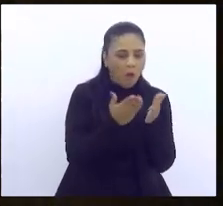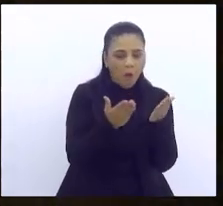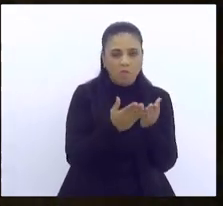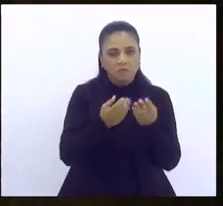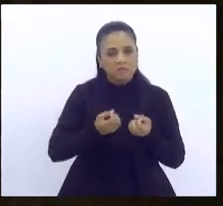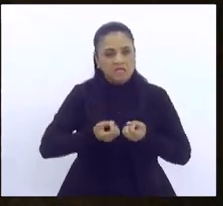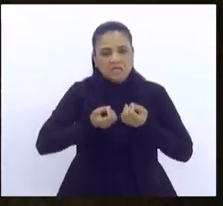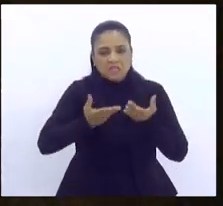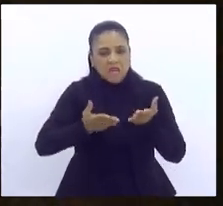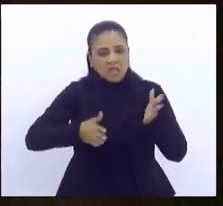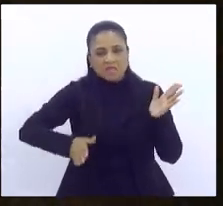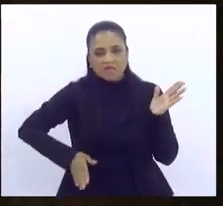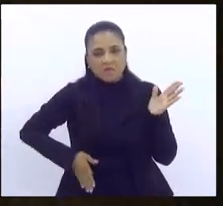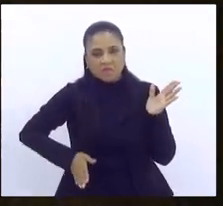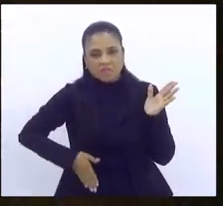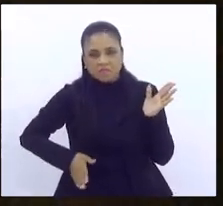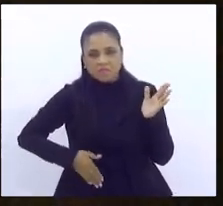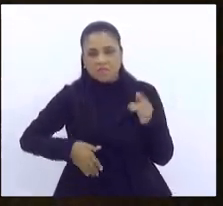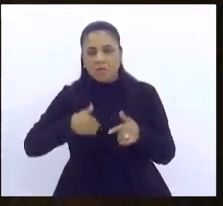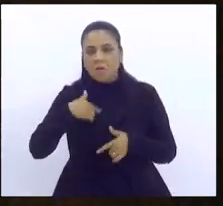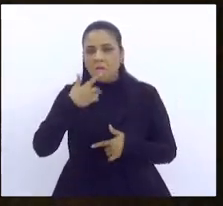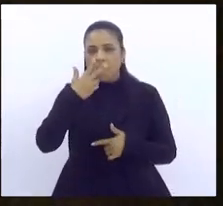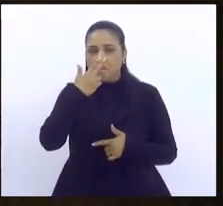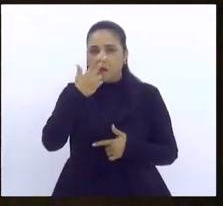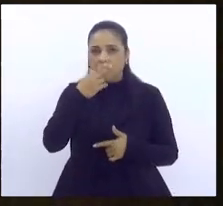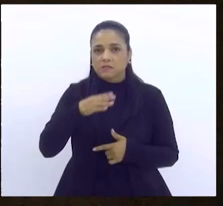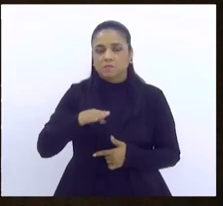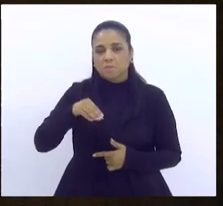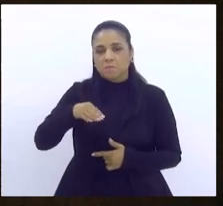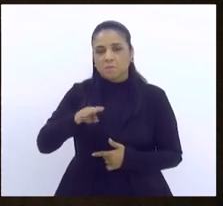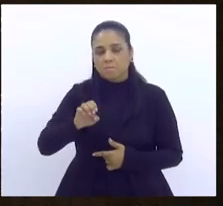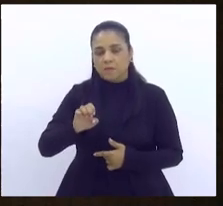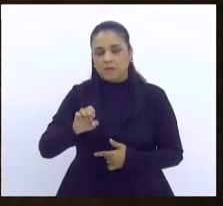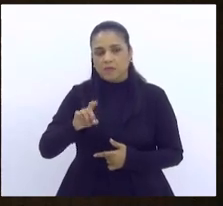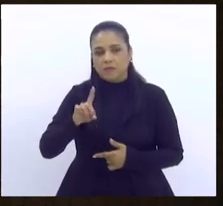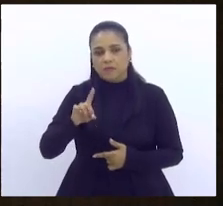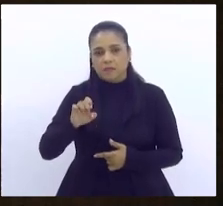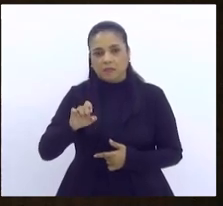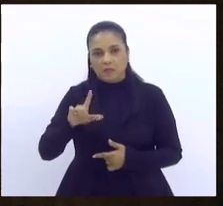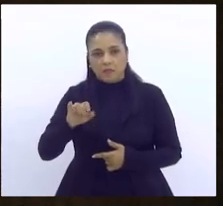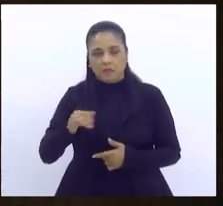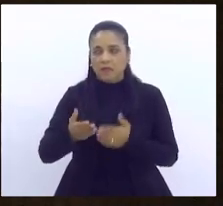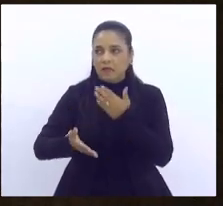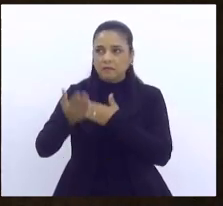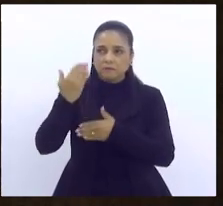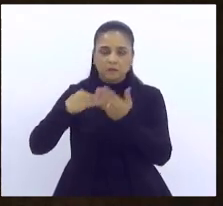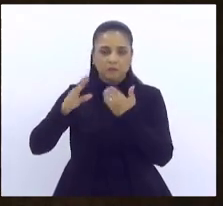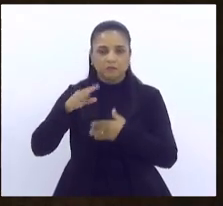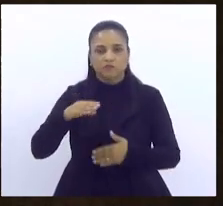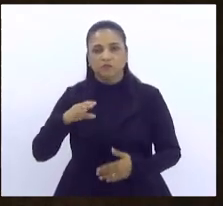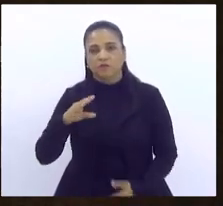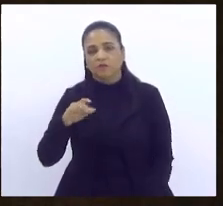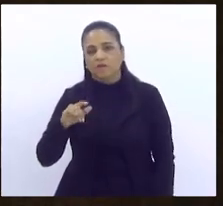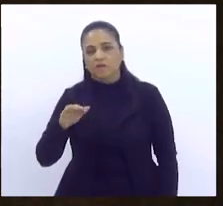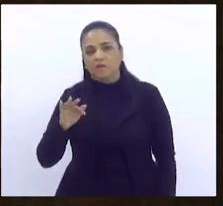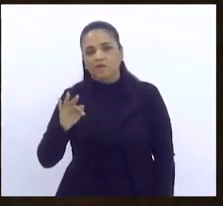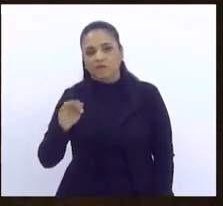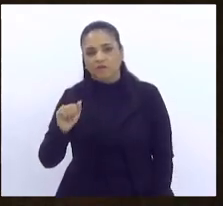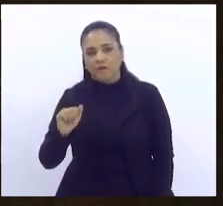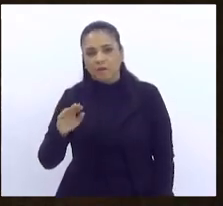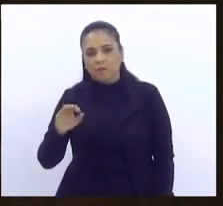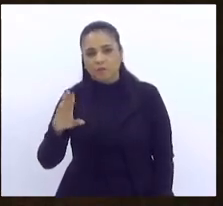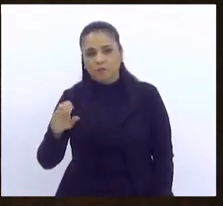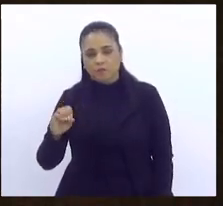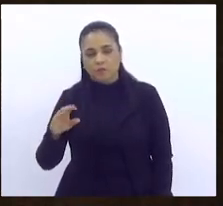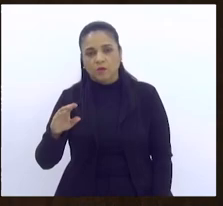entregues. Isso está parecendo Medellín nos tempos do Pablo Escobar. Isso não pode ser, tem que ter uma união de todos nós.